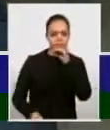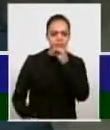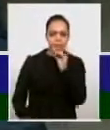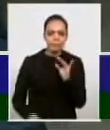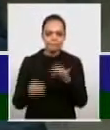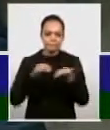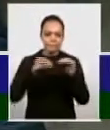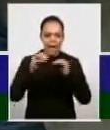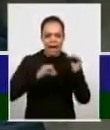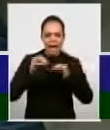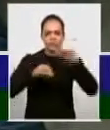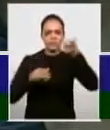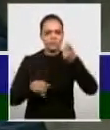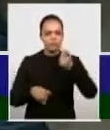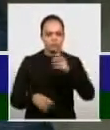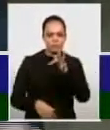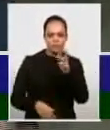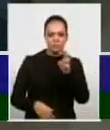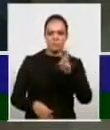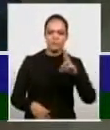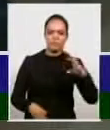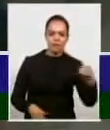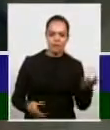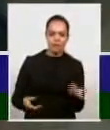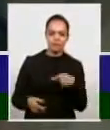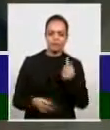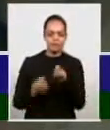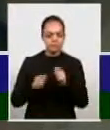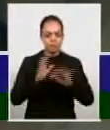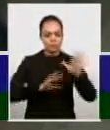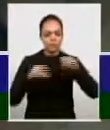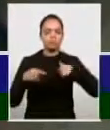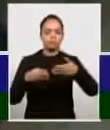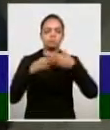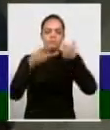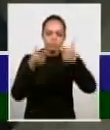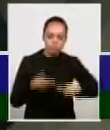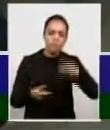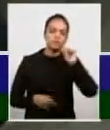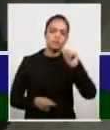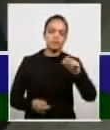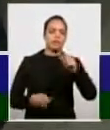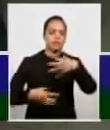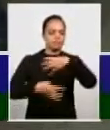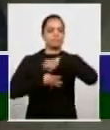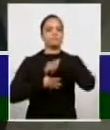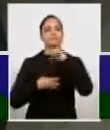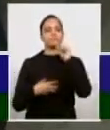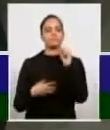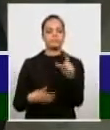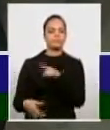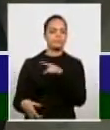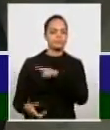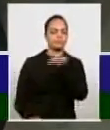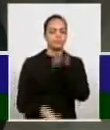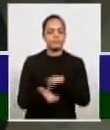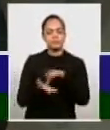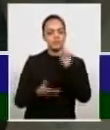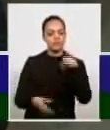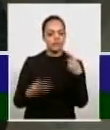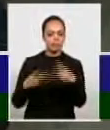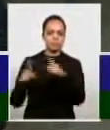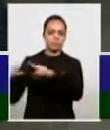ferro, lata. Então, a gente tem que tomar muito cuidado. Então, estou reivindicando mais uma vez para que sensibilize e que se coloque, sim,